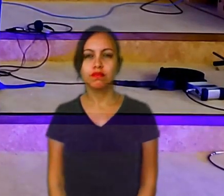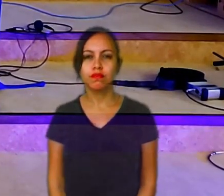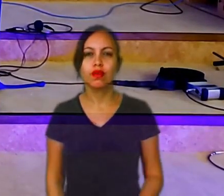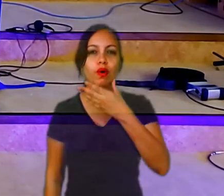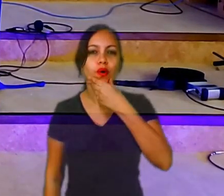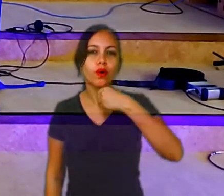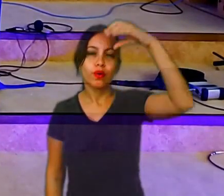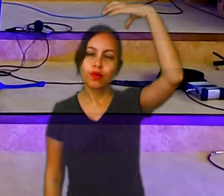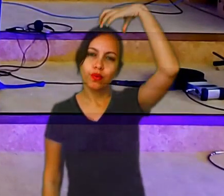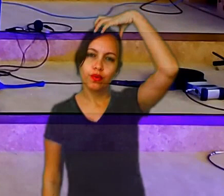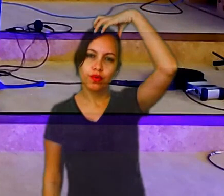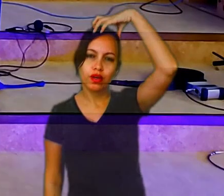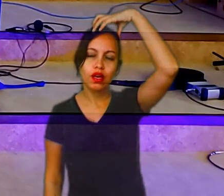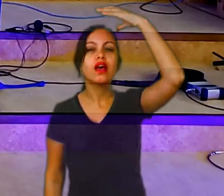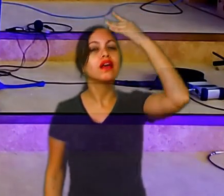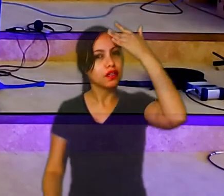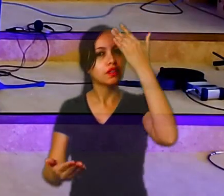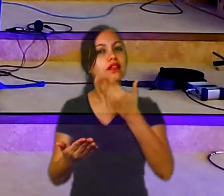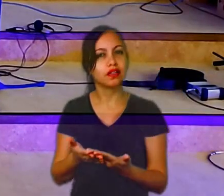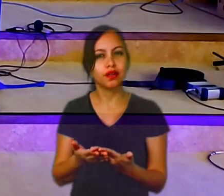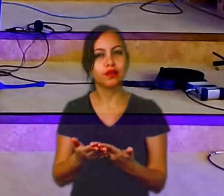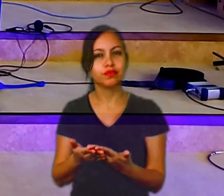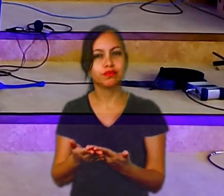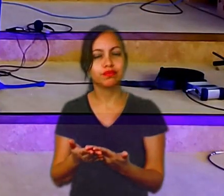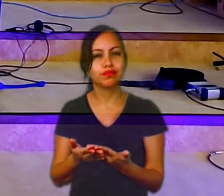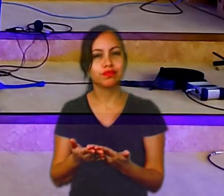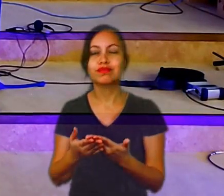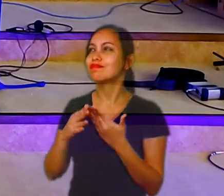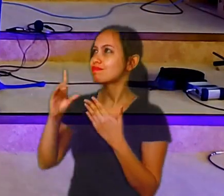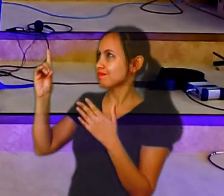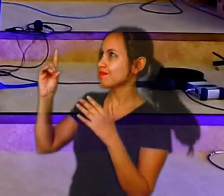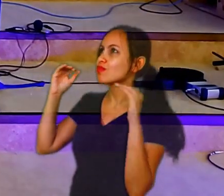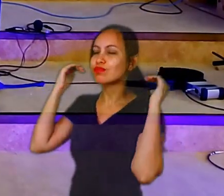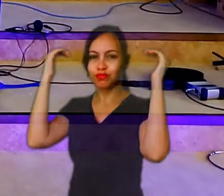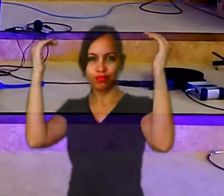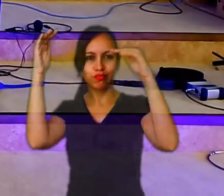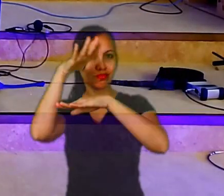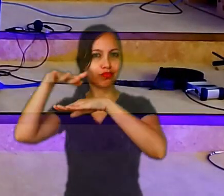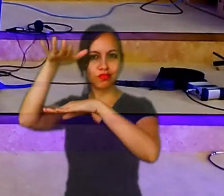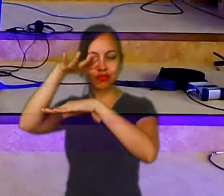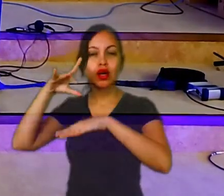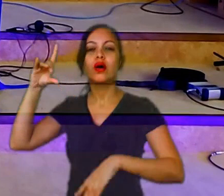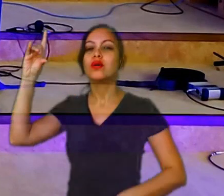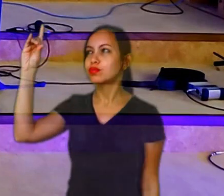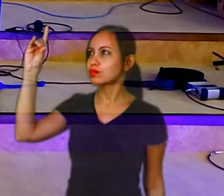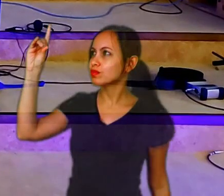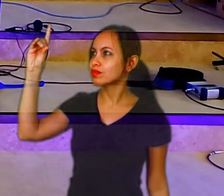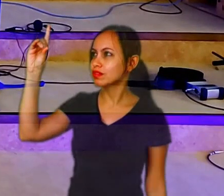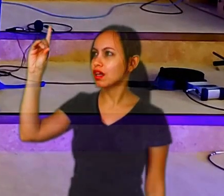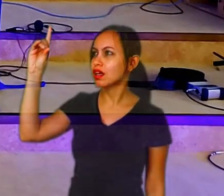Josafá, ele creu na soberania divina, no Deus